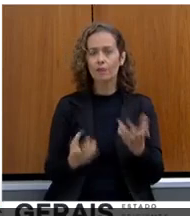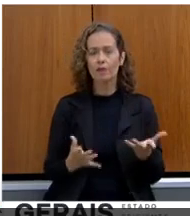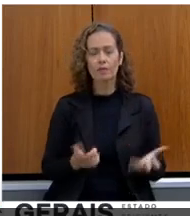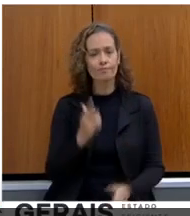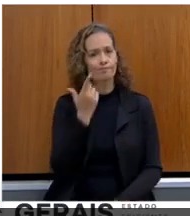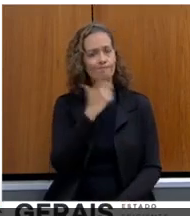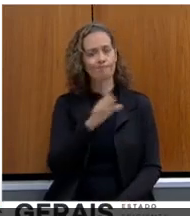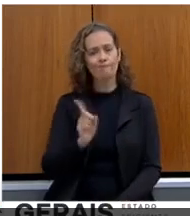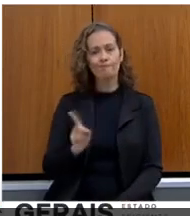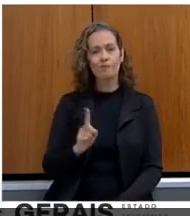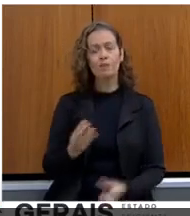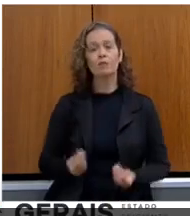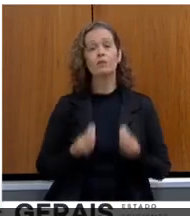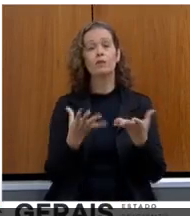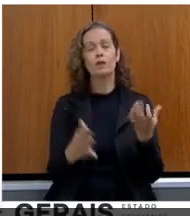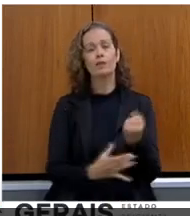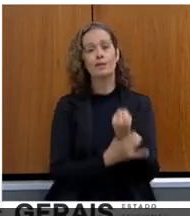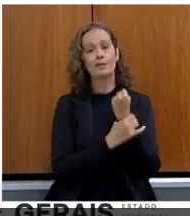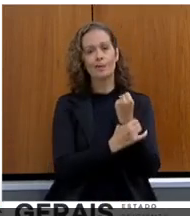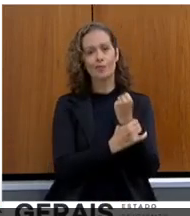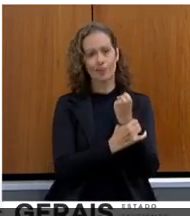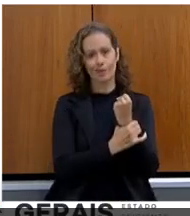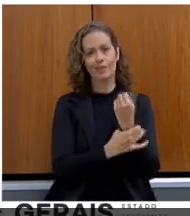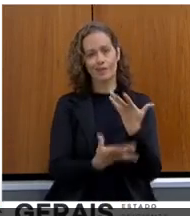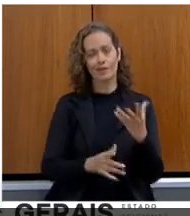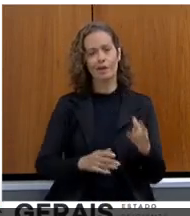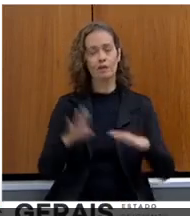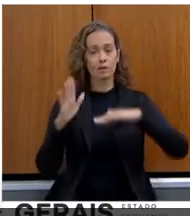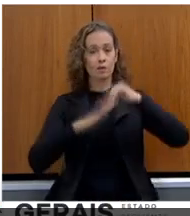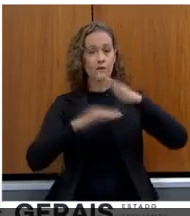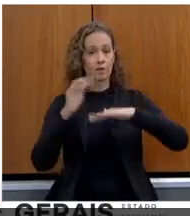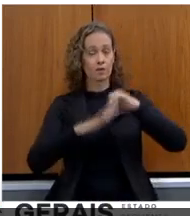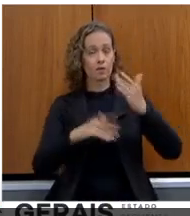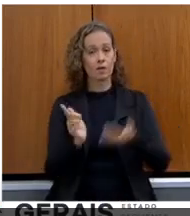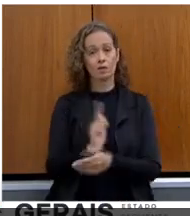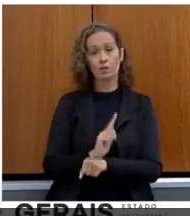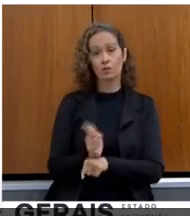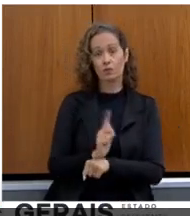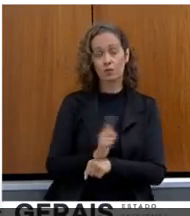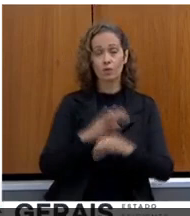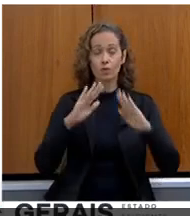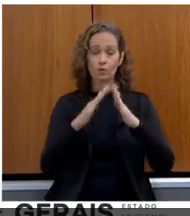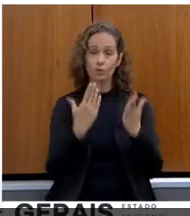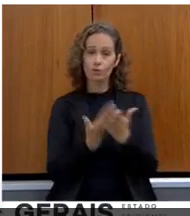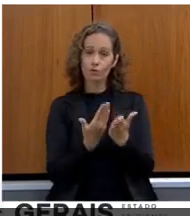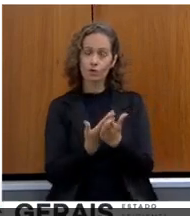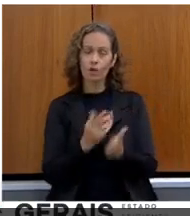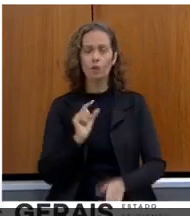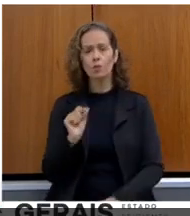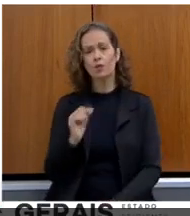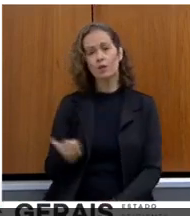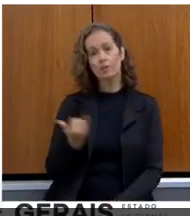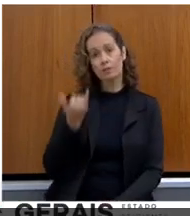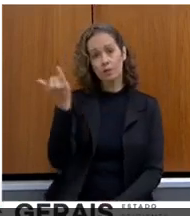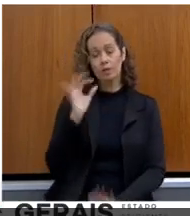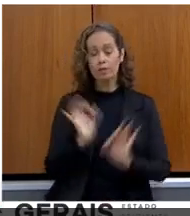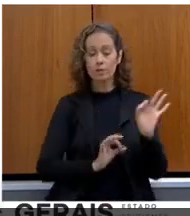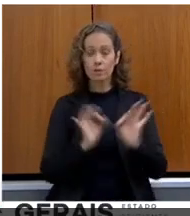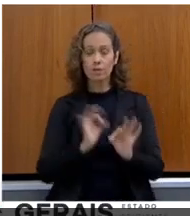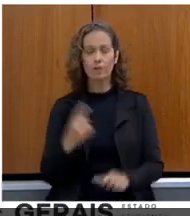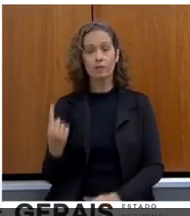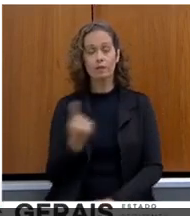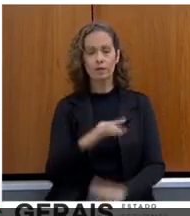conseguindo da segurança esses profissionais a esses gestores Escolares do que é da minúcia do que era importante preparar